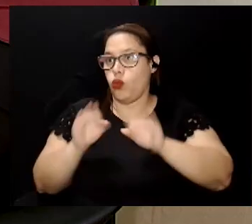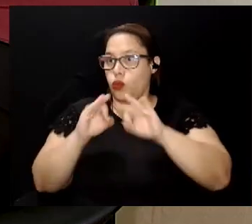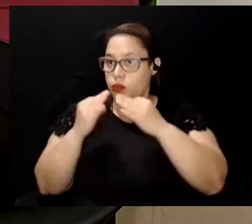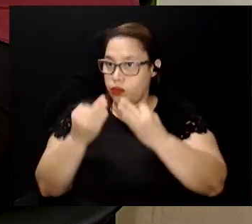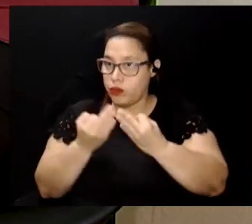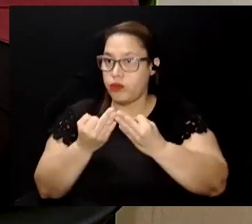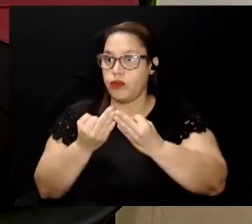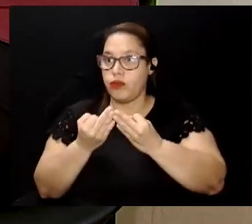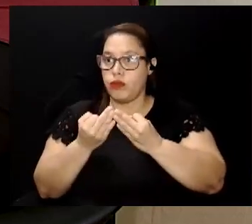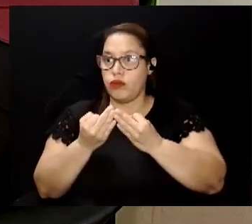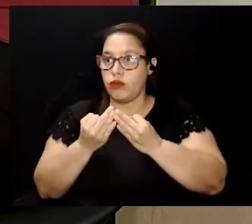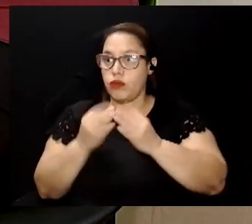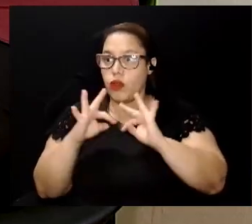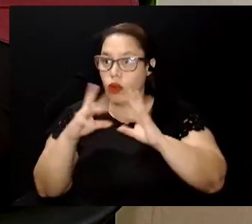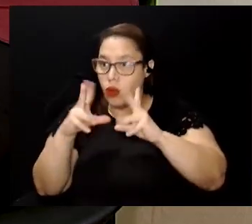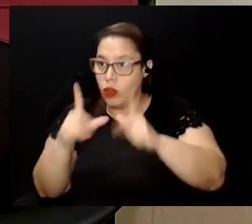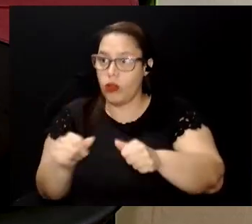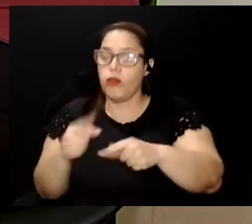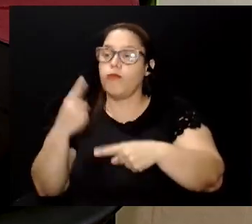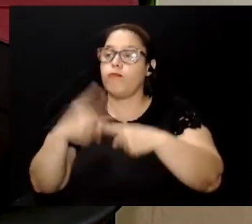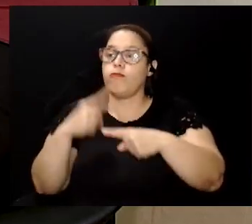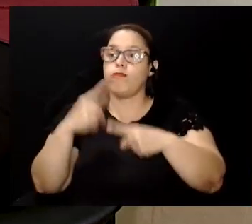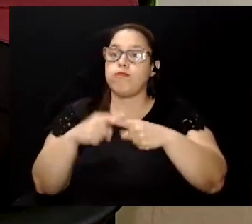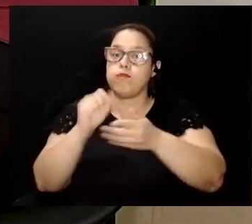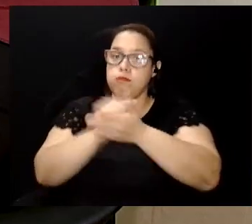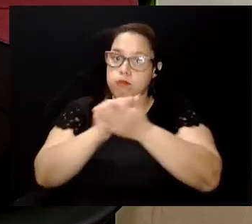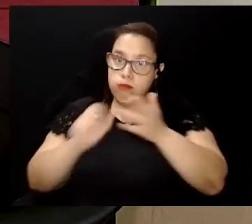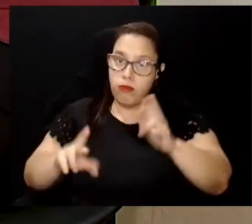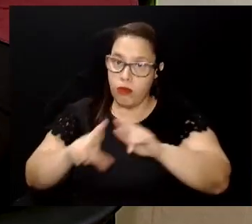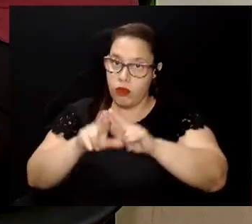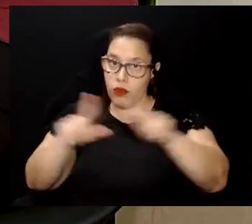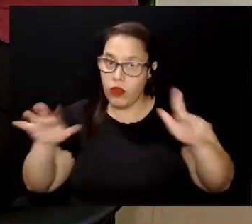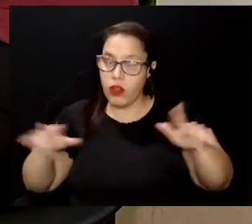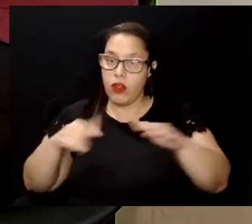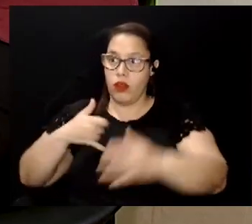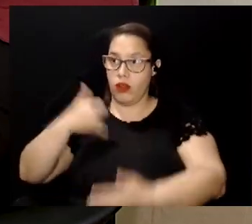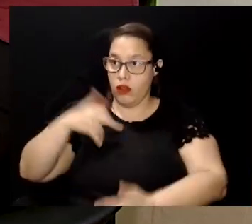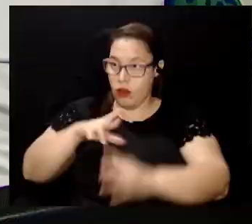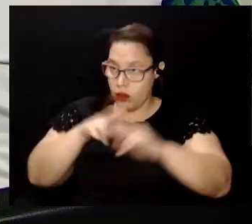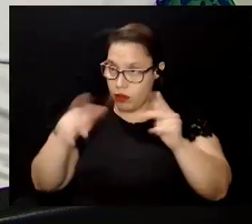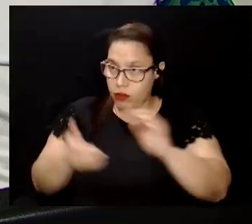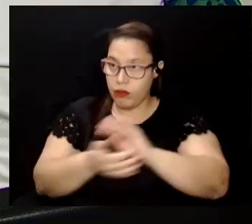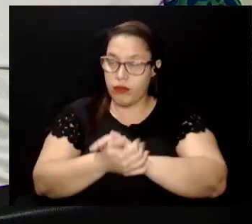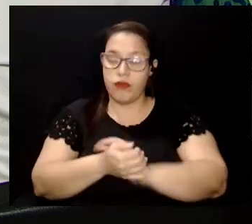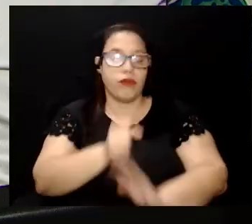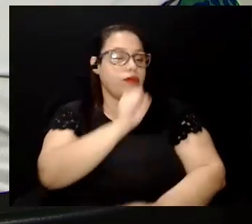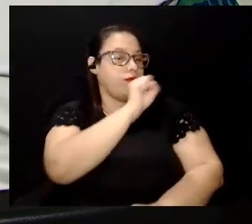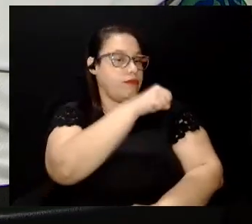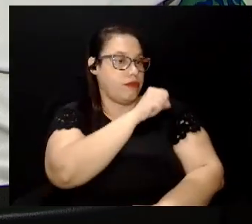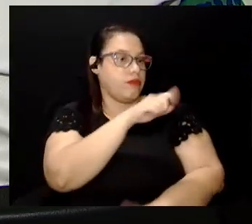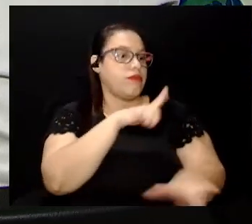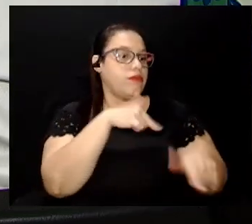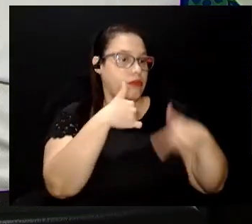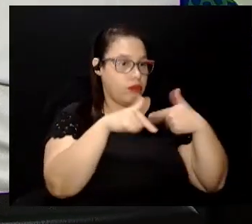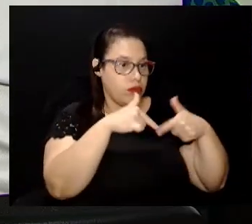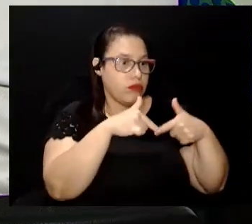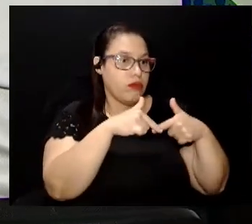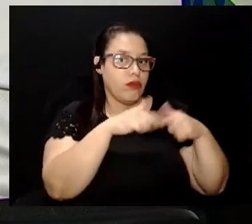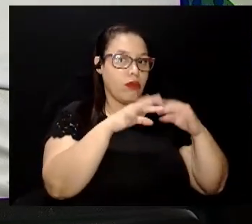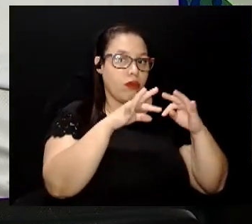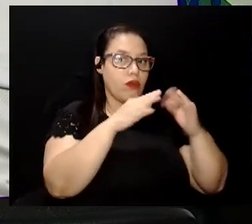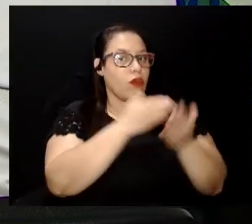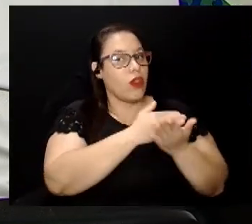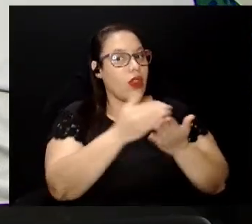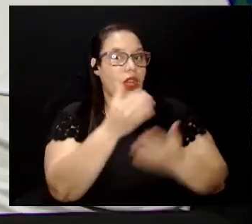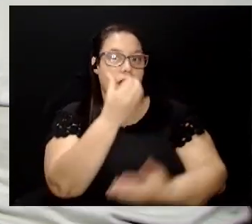porque são atividades para todas as faixas etárias. Sim, nós trabalhamos a partir dos 6 anos. 6 anos. Isso, certo.